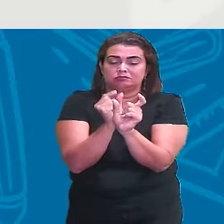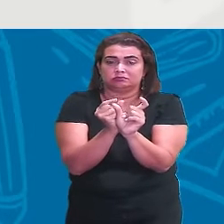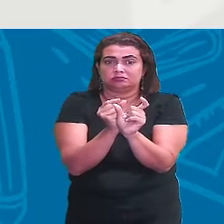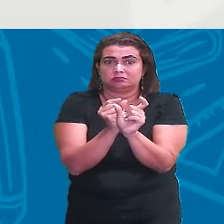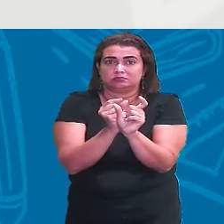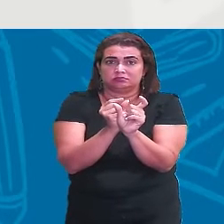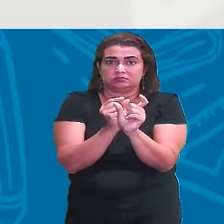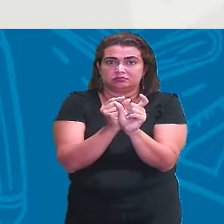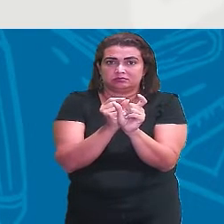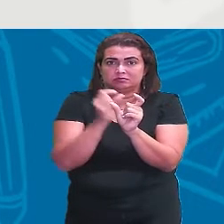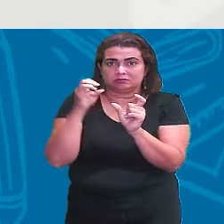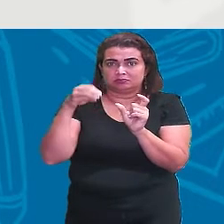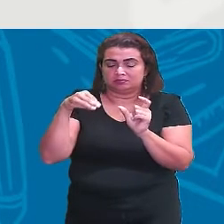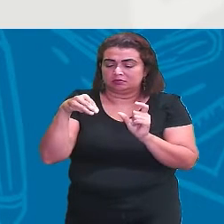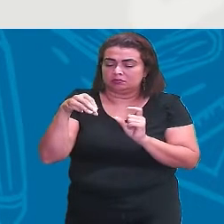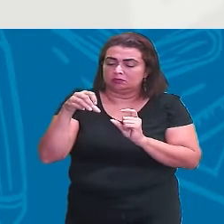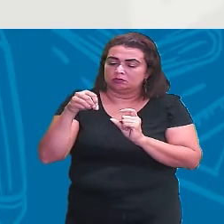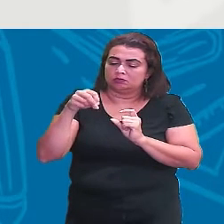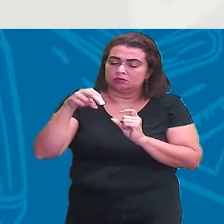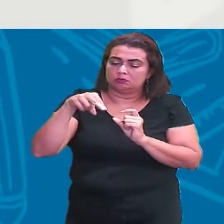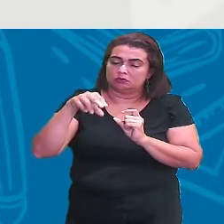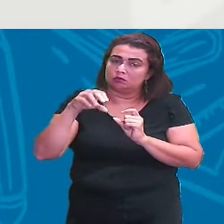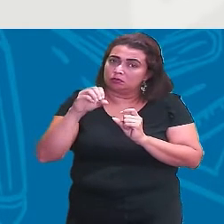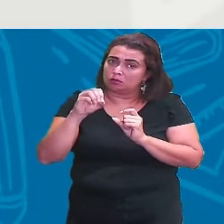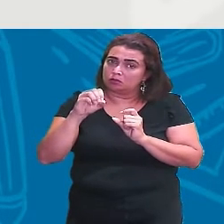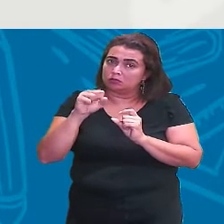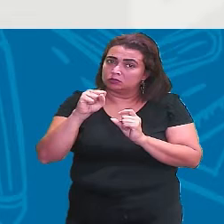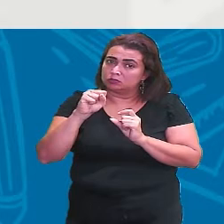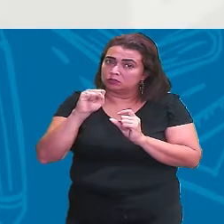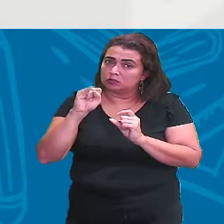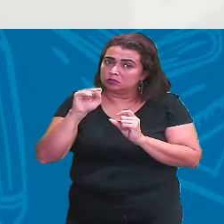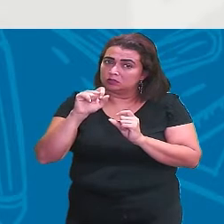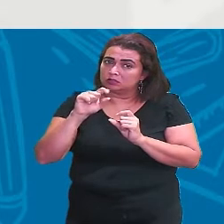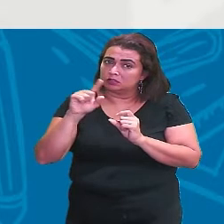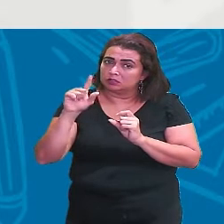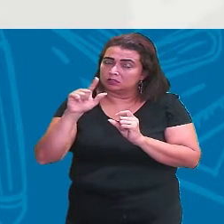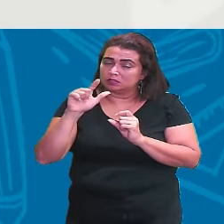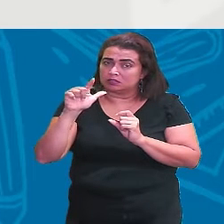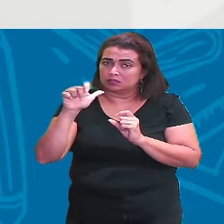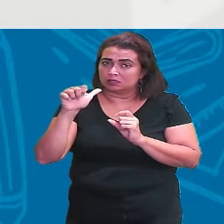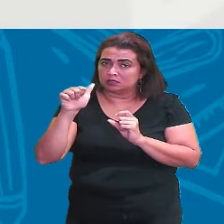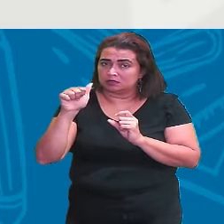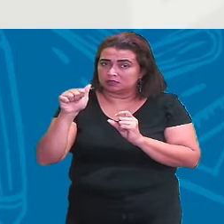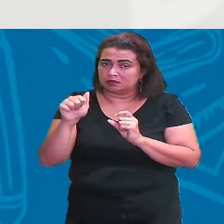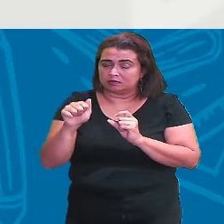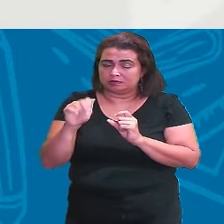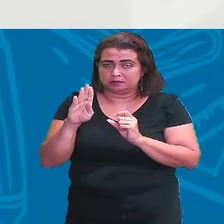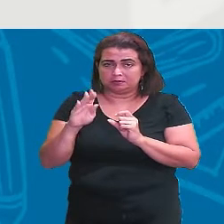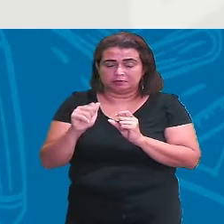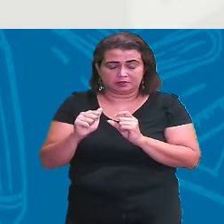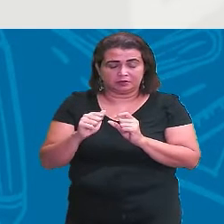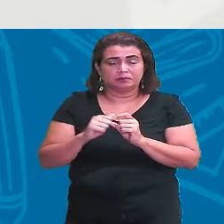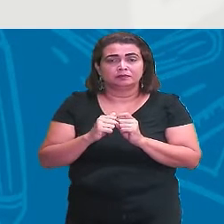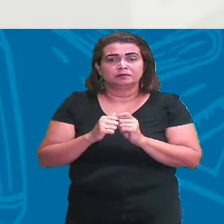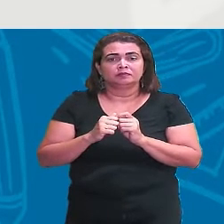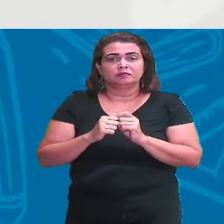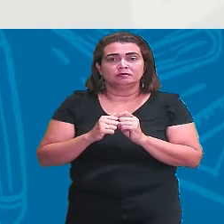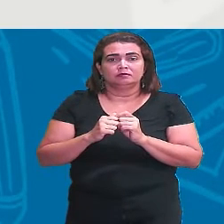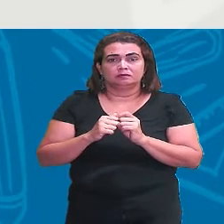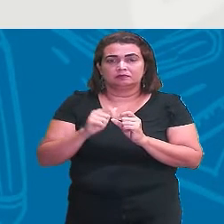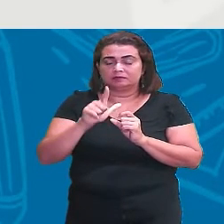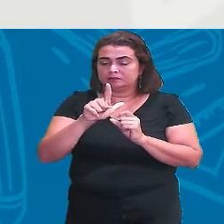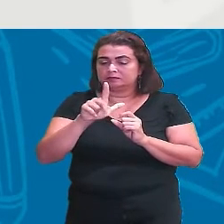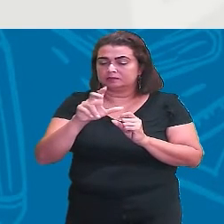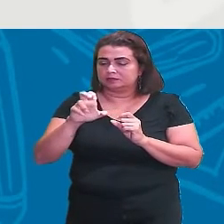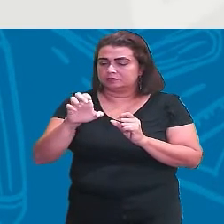uma sílaba. Não esquece disso. A palavra ler. Ler também, ó. Veja só, eu abri a